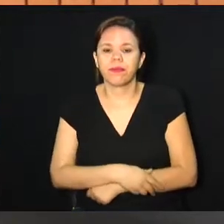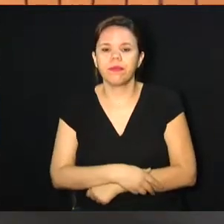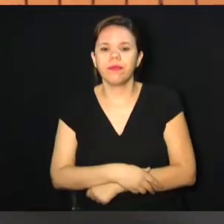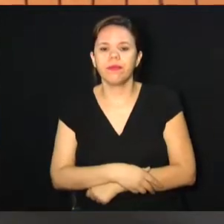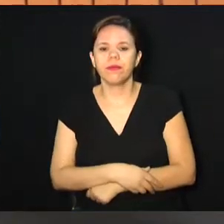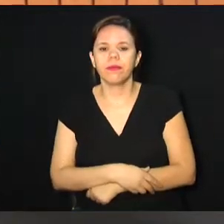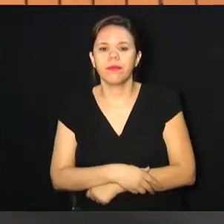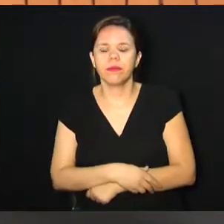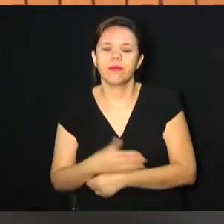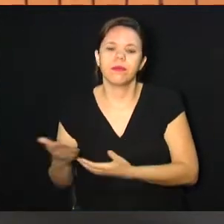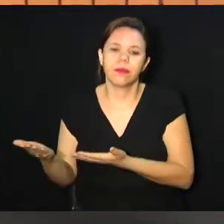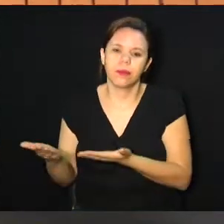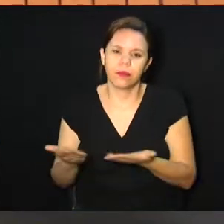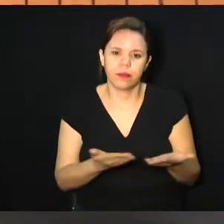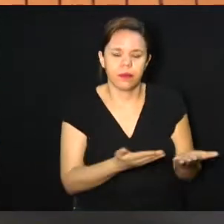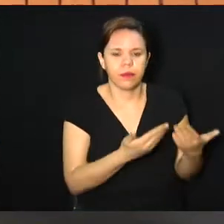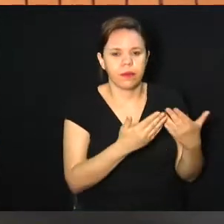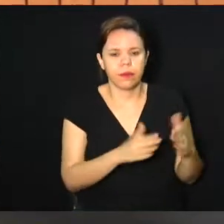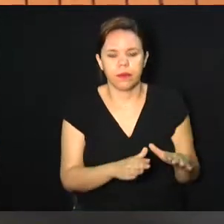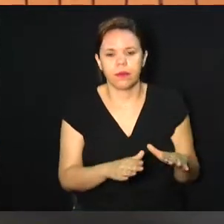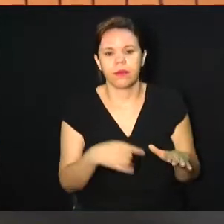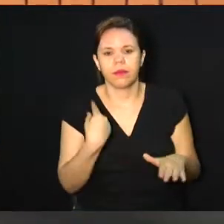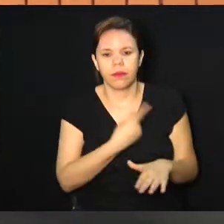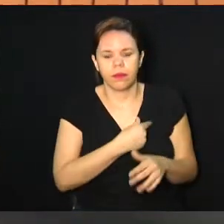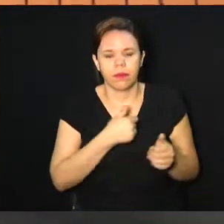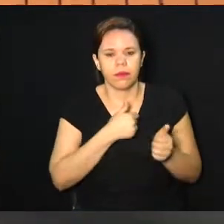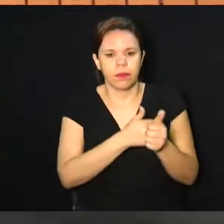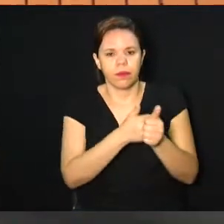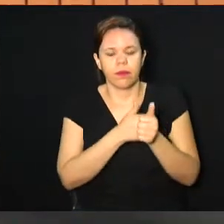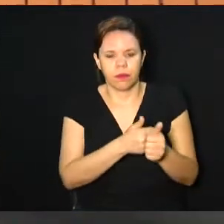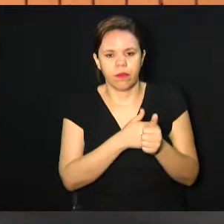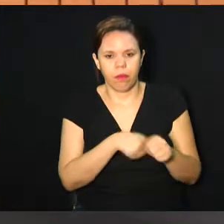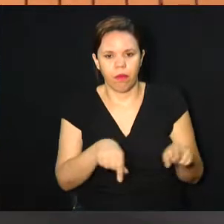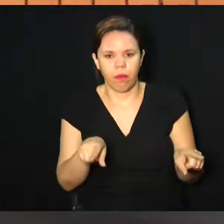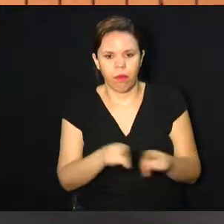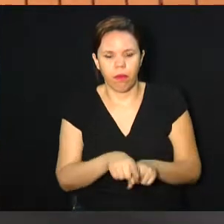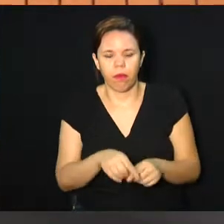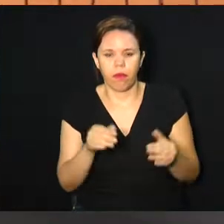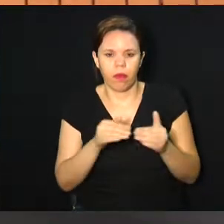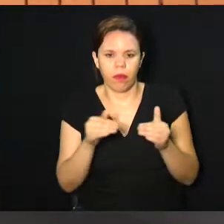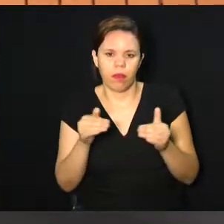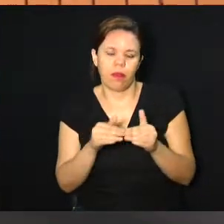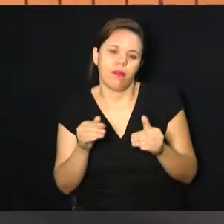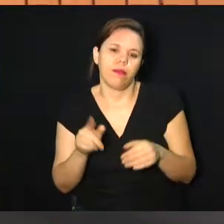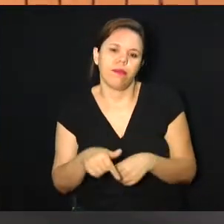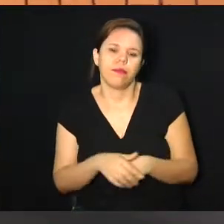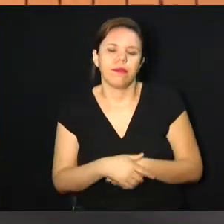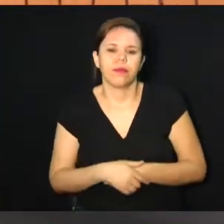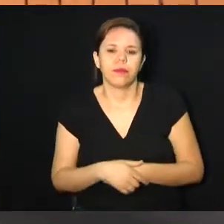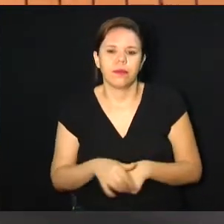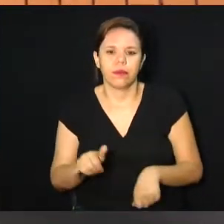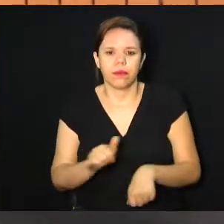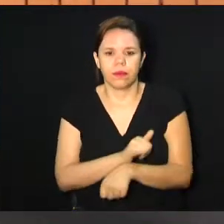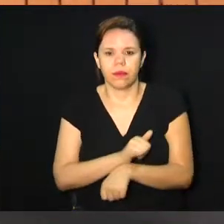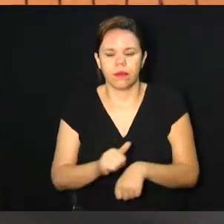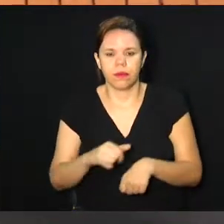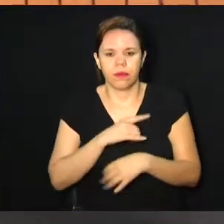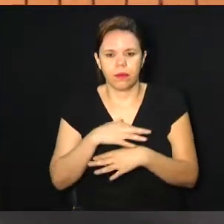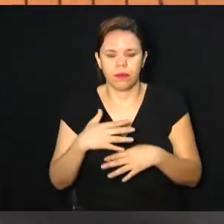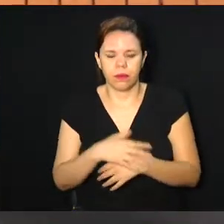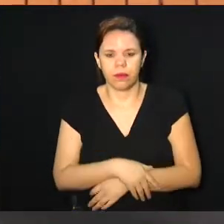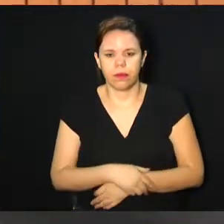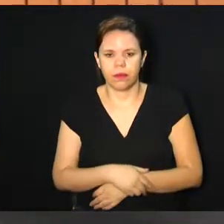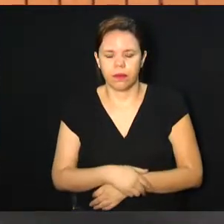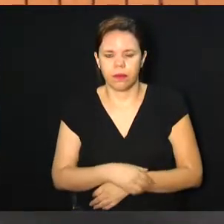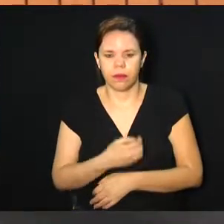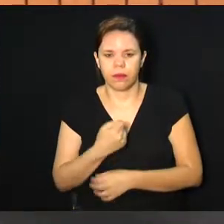que nos recebeu, que abriu uma portaria de acompanhamento, porque também concorda que a licitação é um tema estratégico na cidade. Que bom